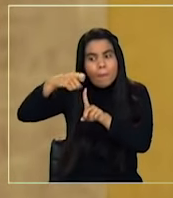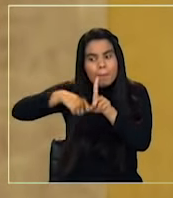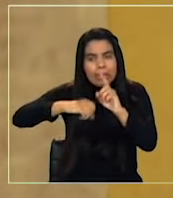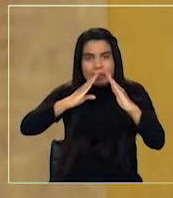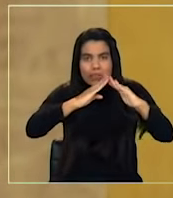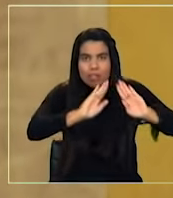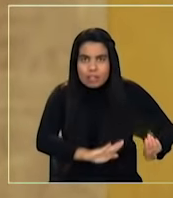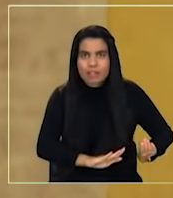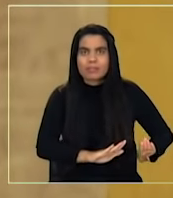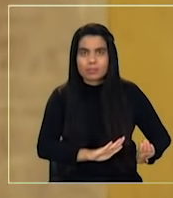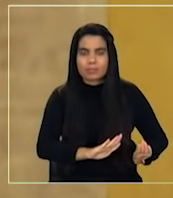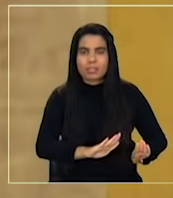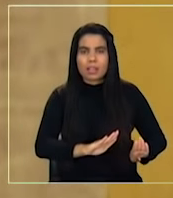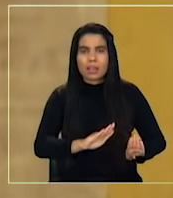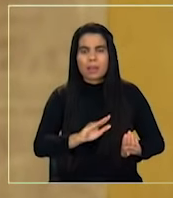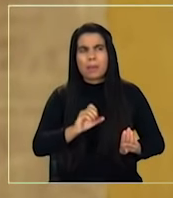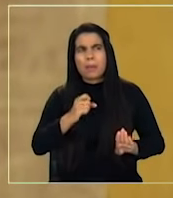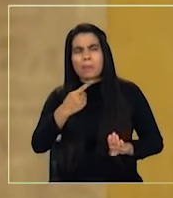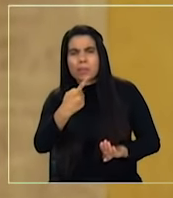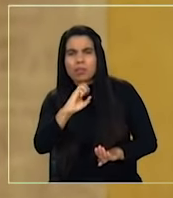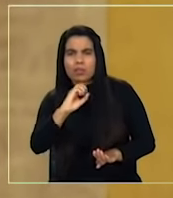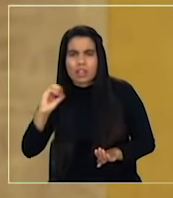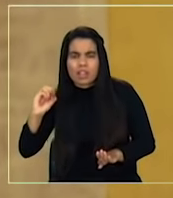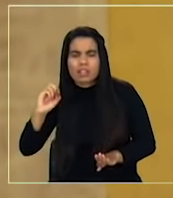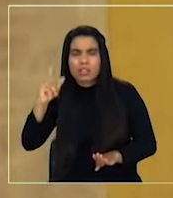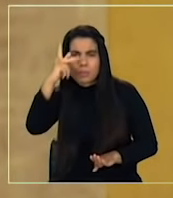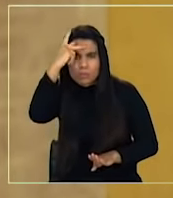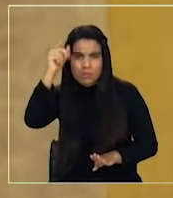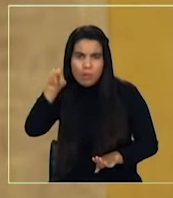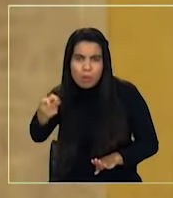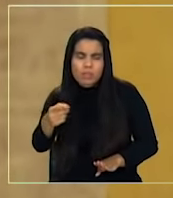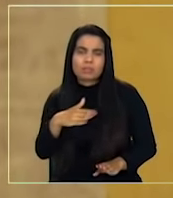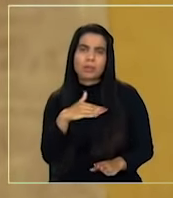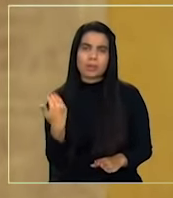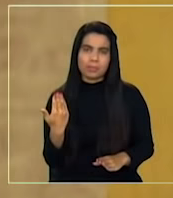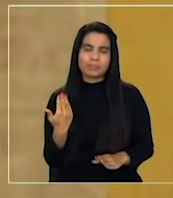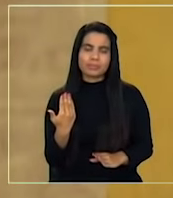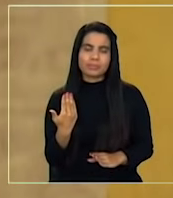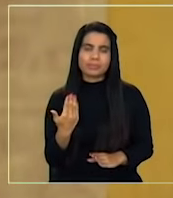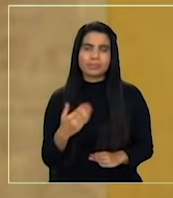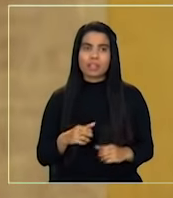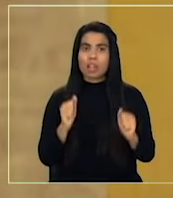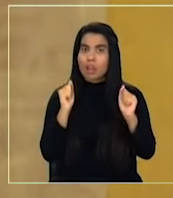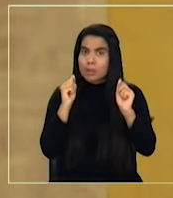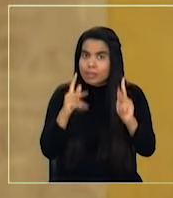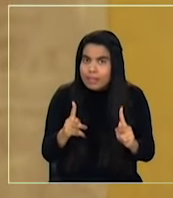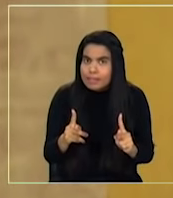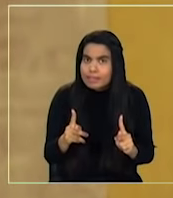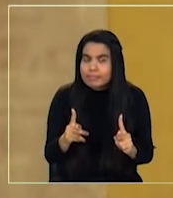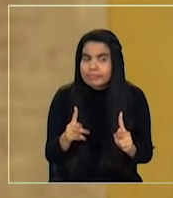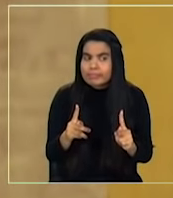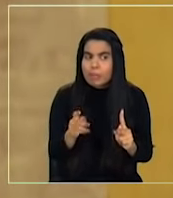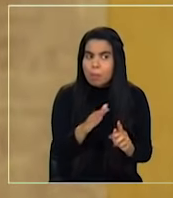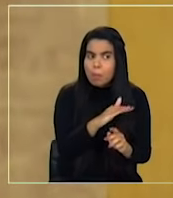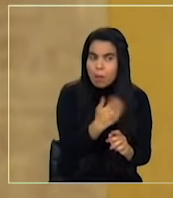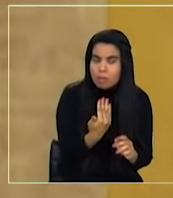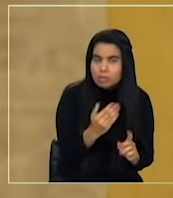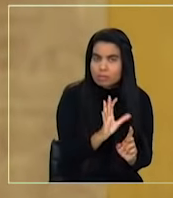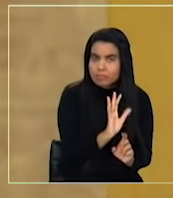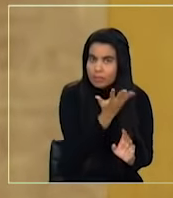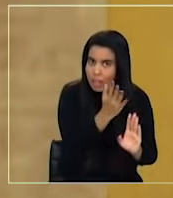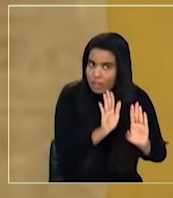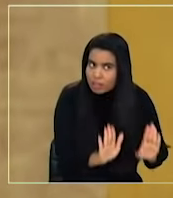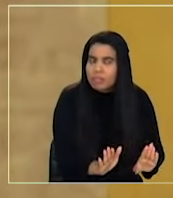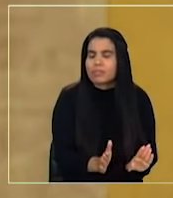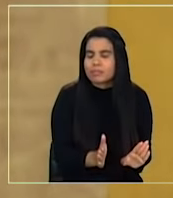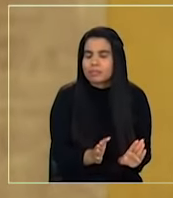já, 1.500, 1.600 mortes. Tudo bem, cada morte é uma morte.